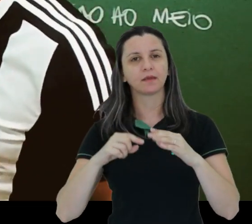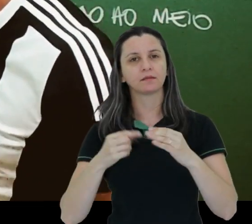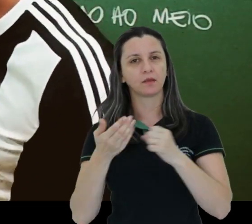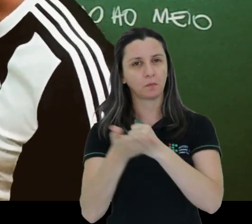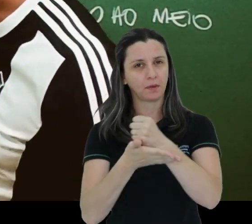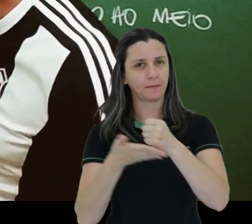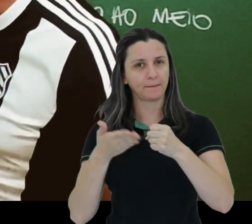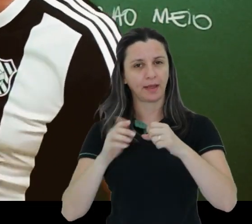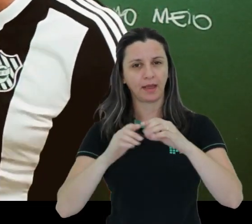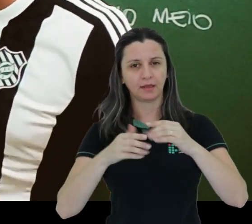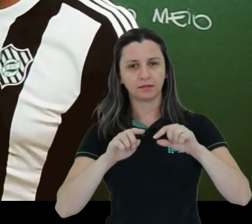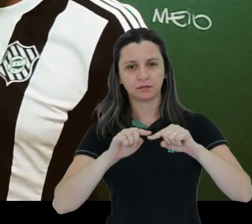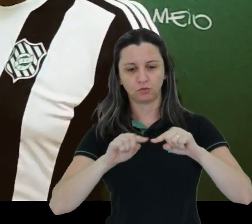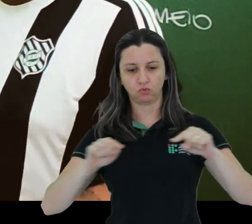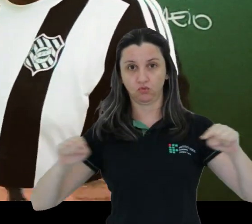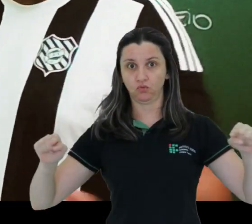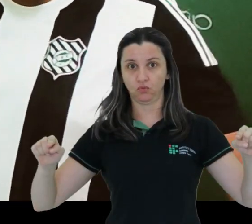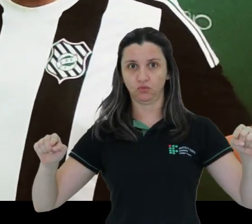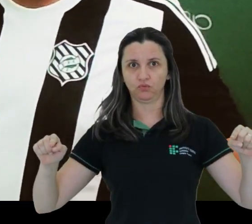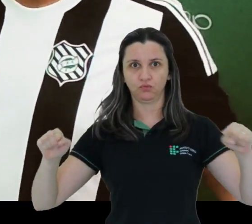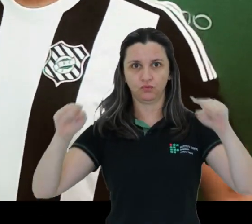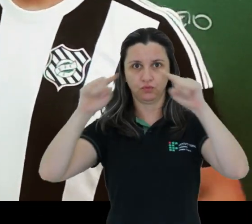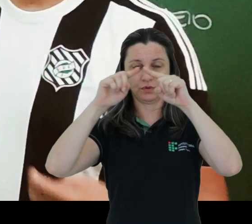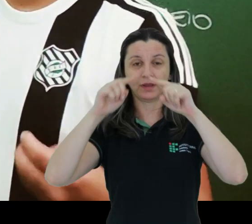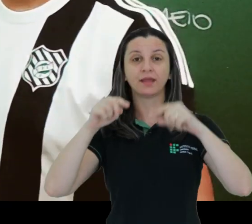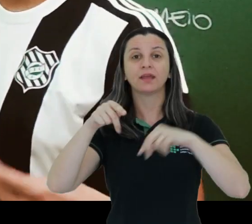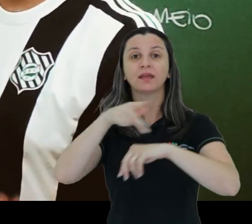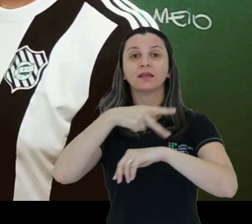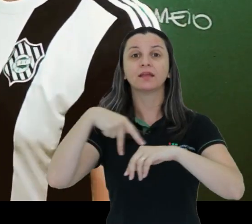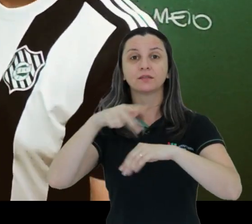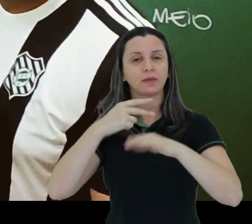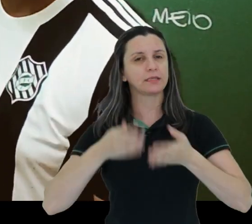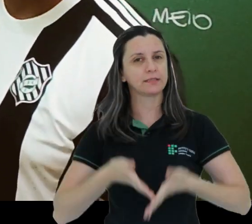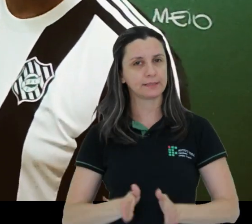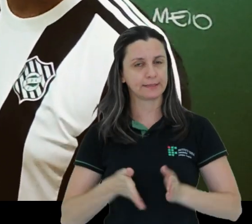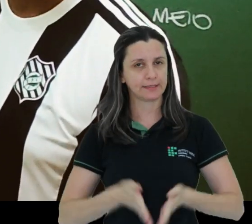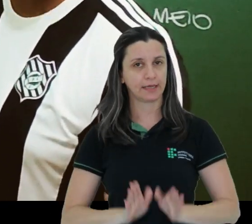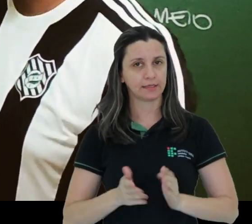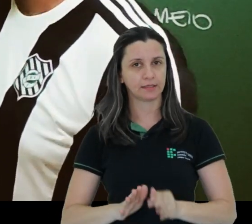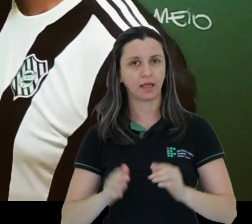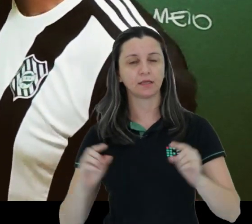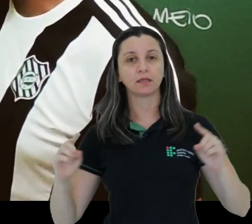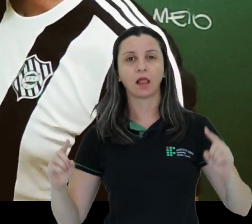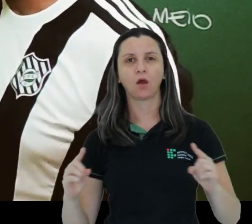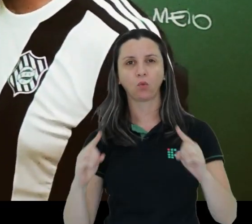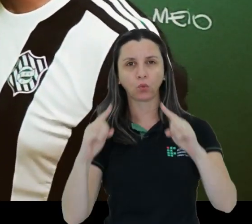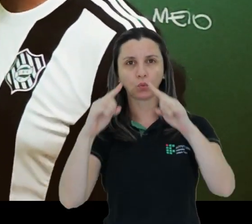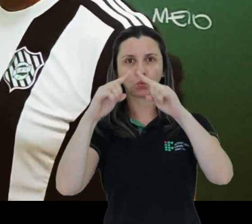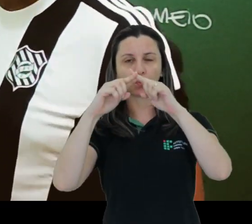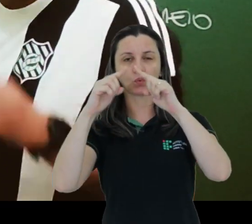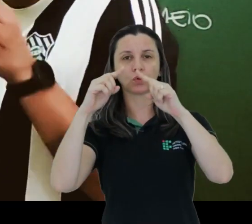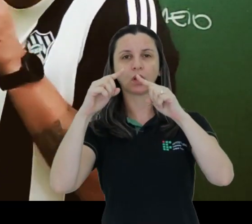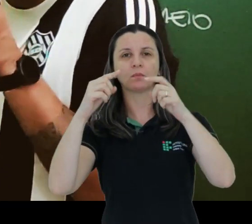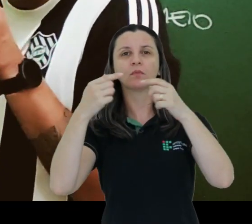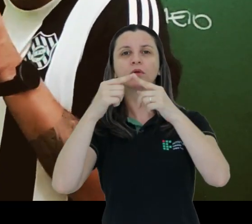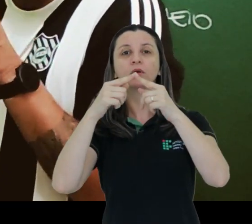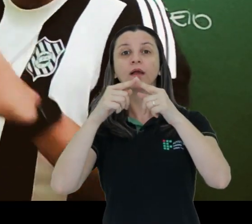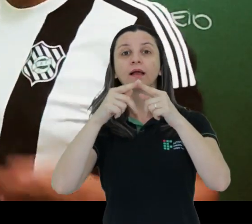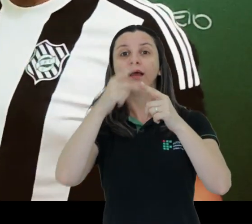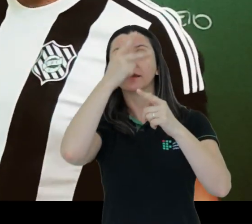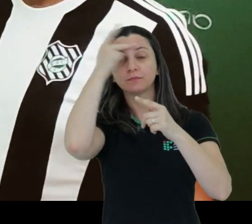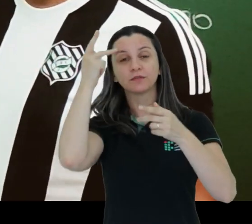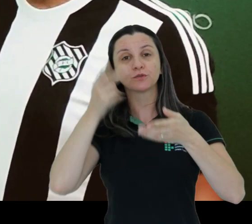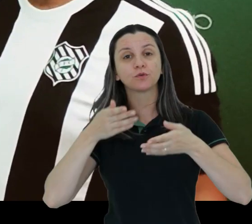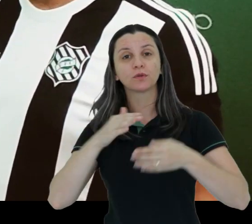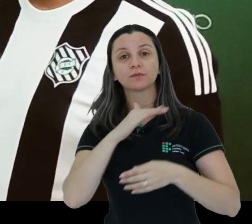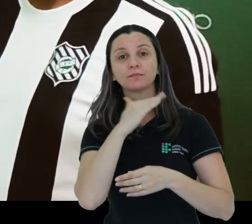tem assim uma base bem grande, quer dizer que esse país nasce muita gente. E lá o topo dela é pequeno, quer